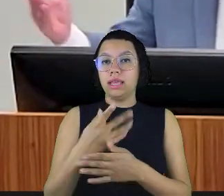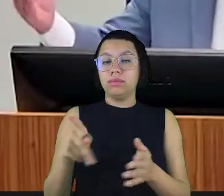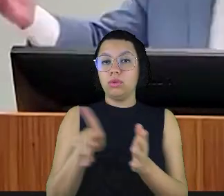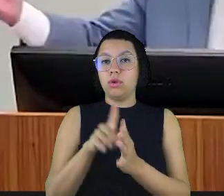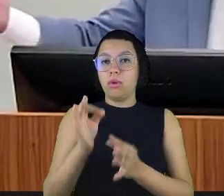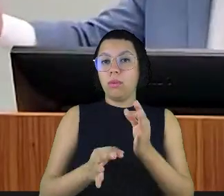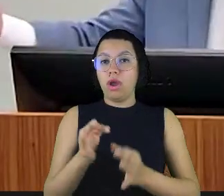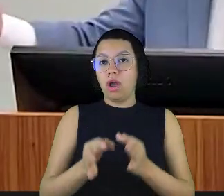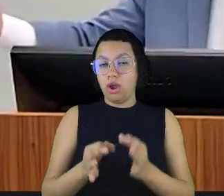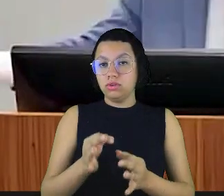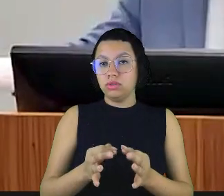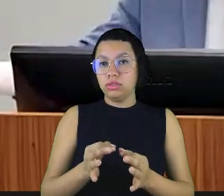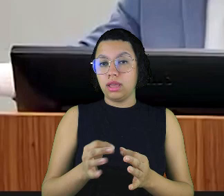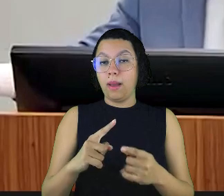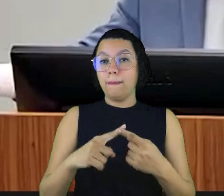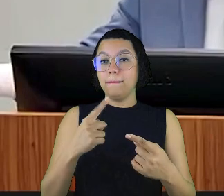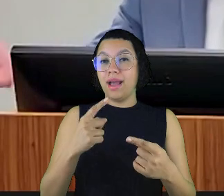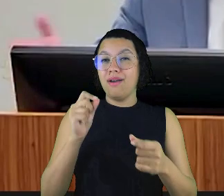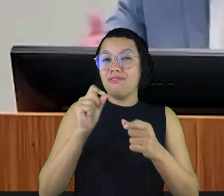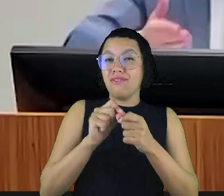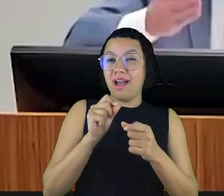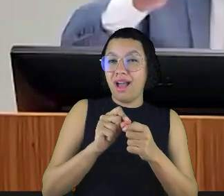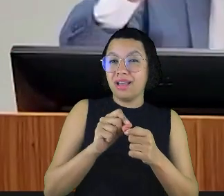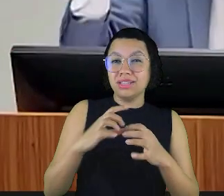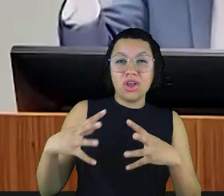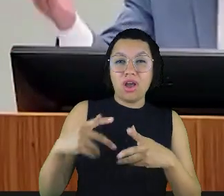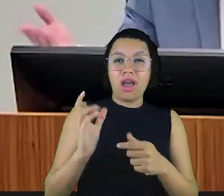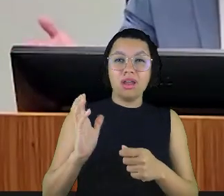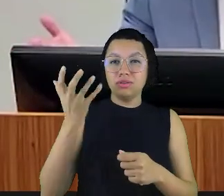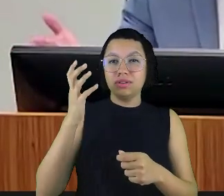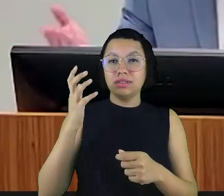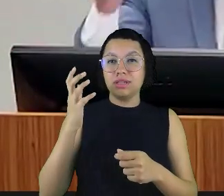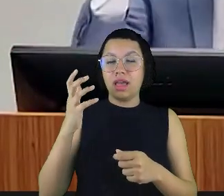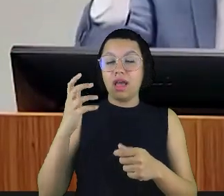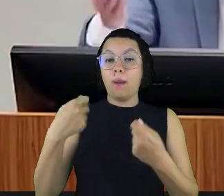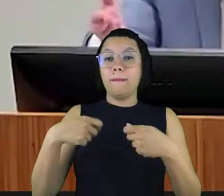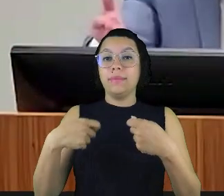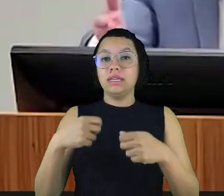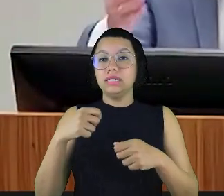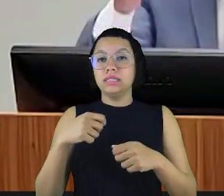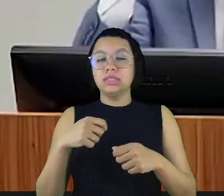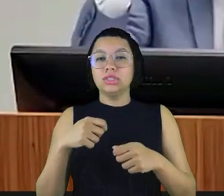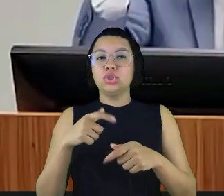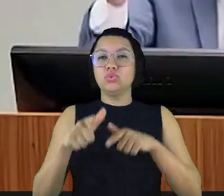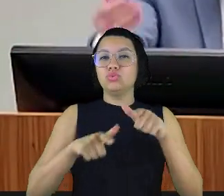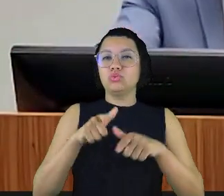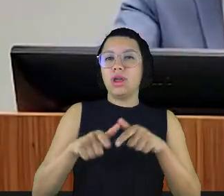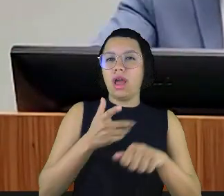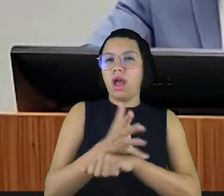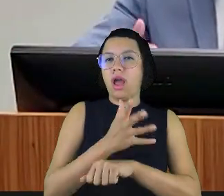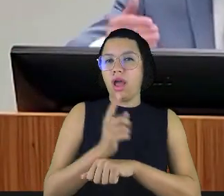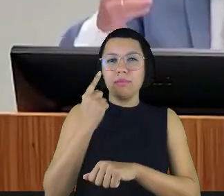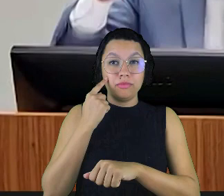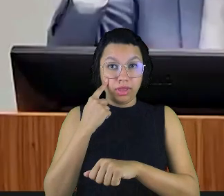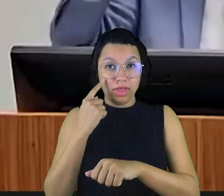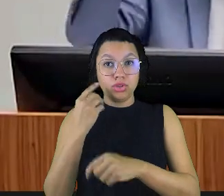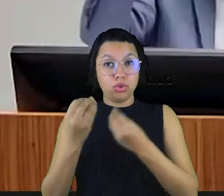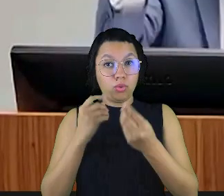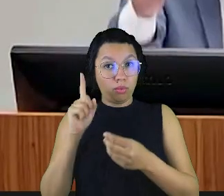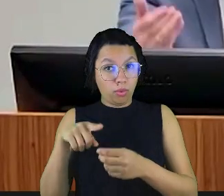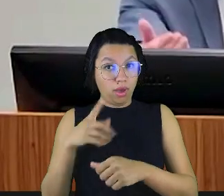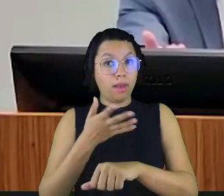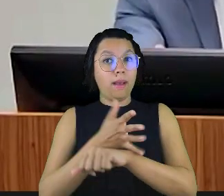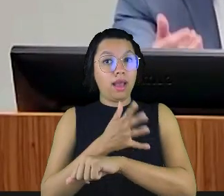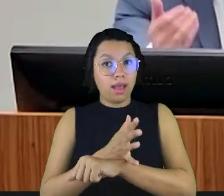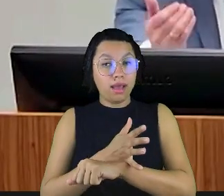a concretização dessa solução demanda uma operação prática, vejam a questão da praticabilidade de novo, né?